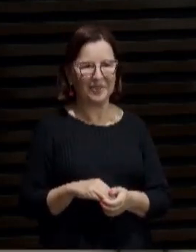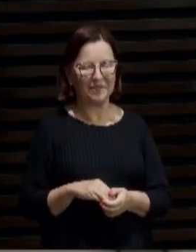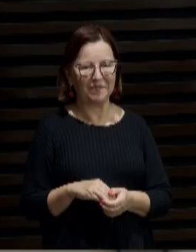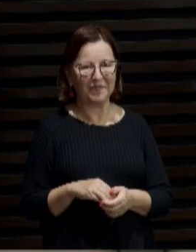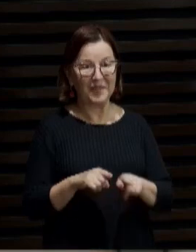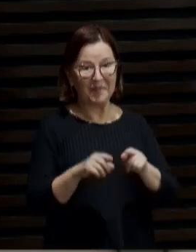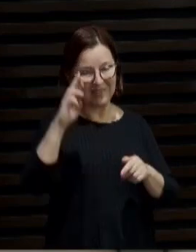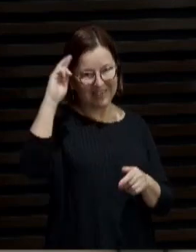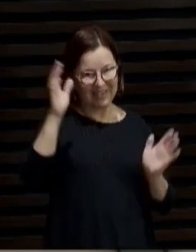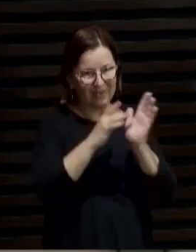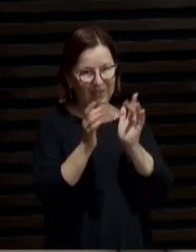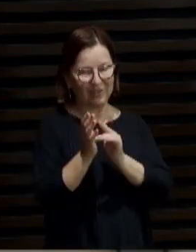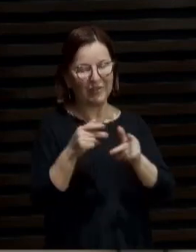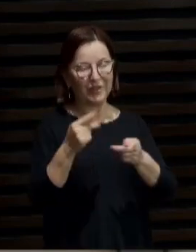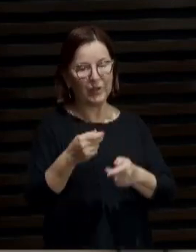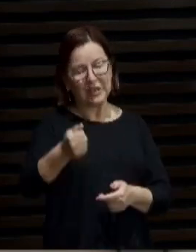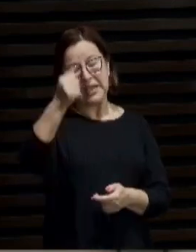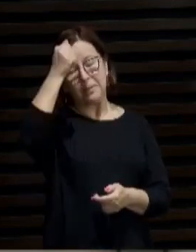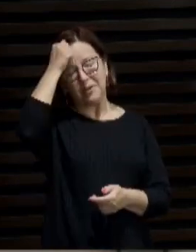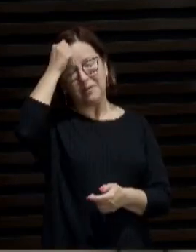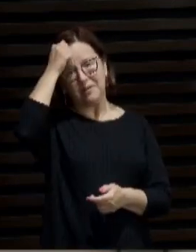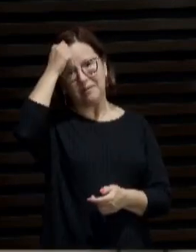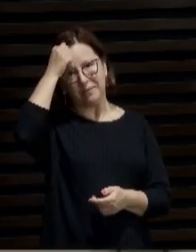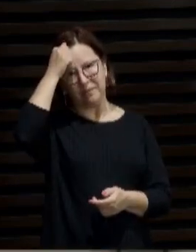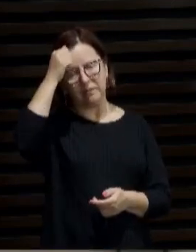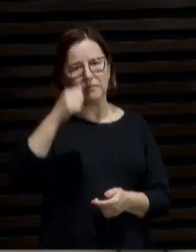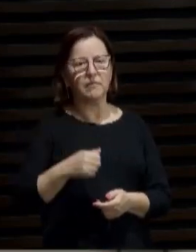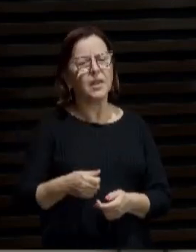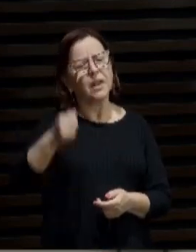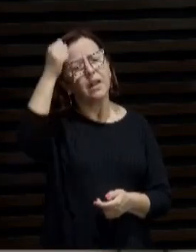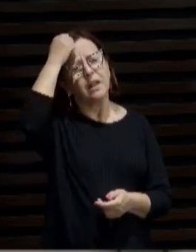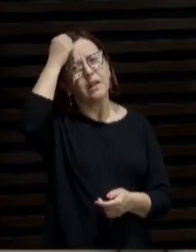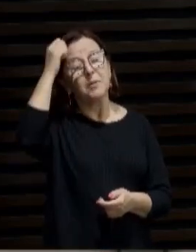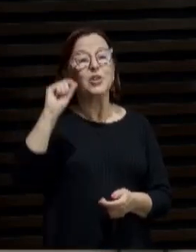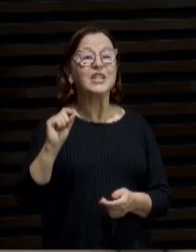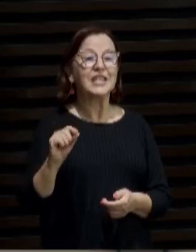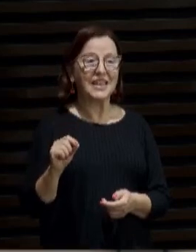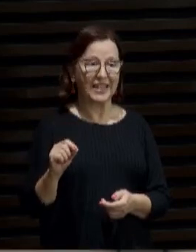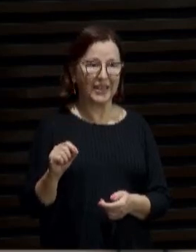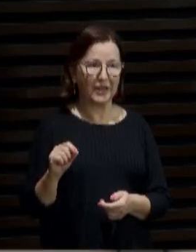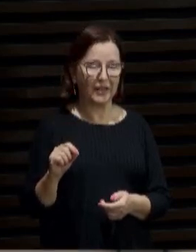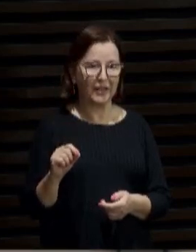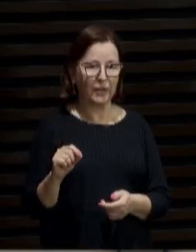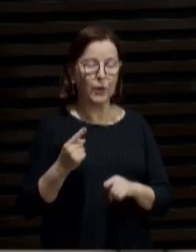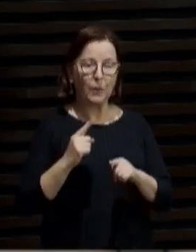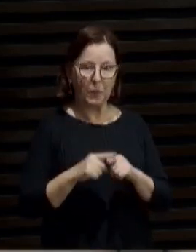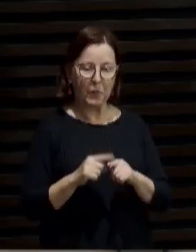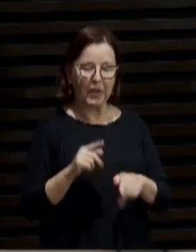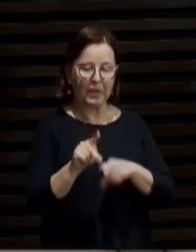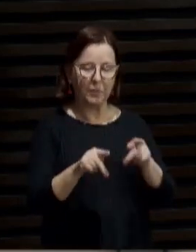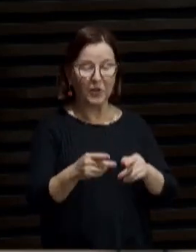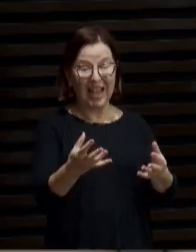falando de arrependimento. Arrependimento de quê? Dessas pessoas estarem aderindo